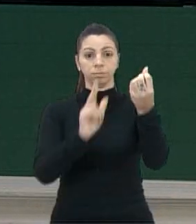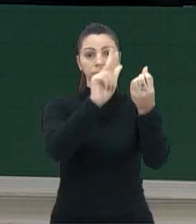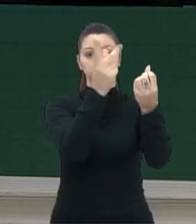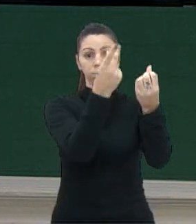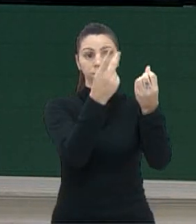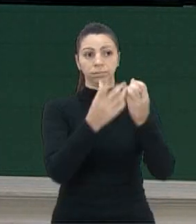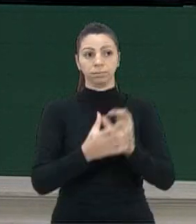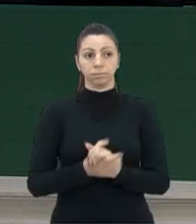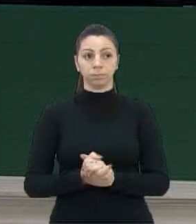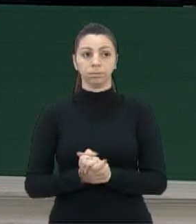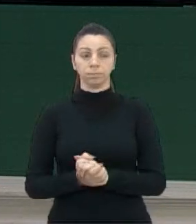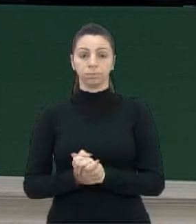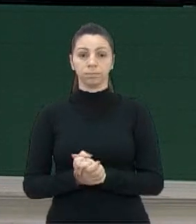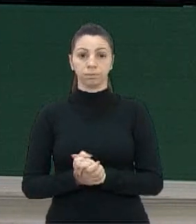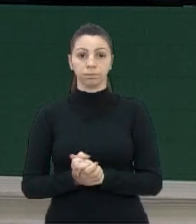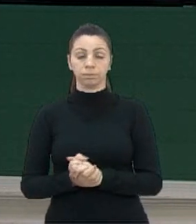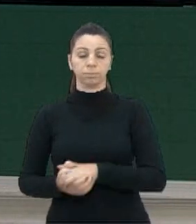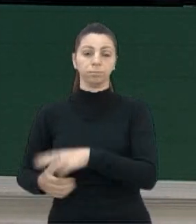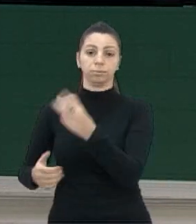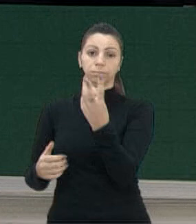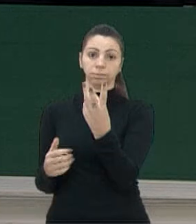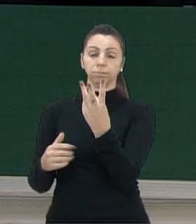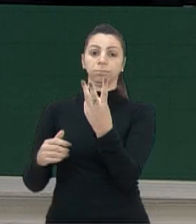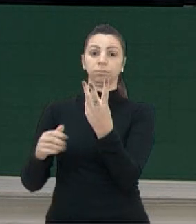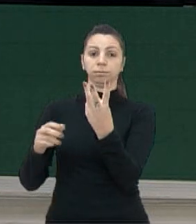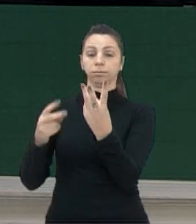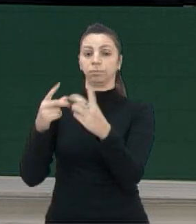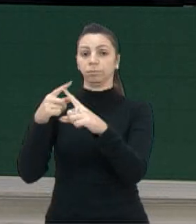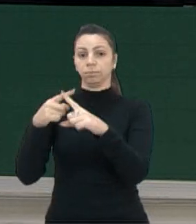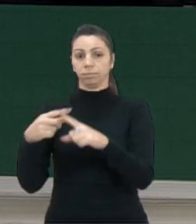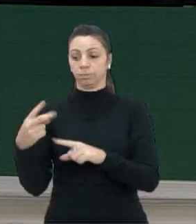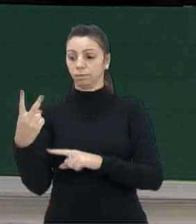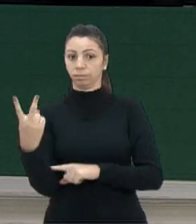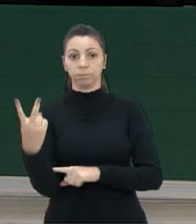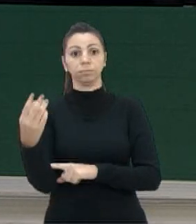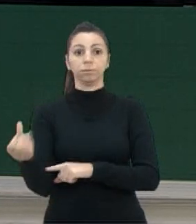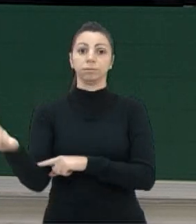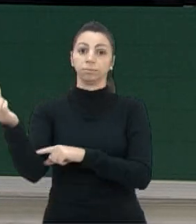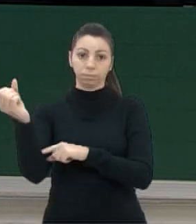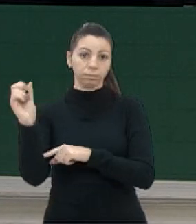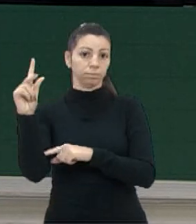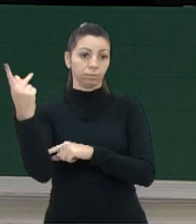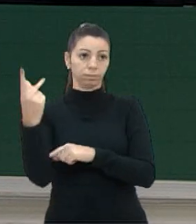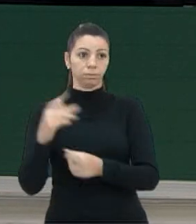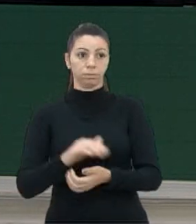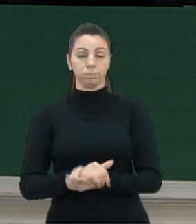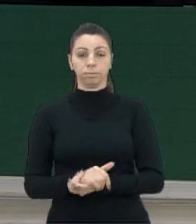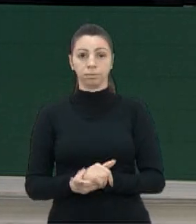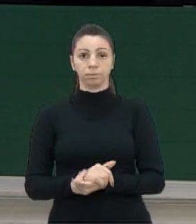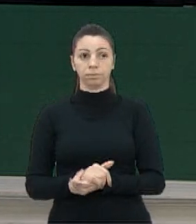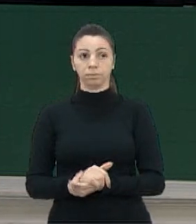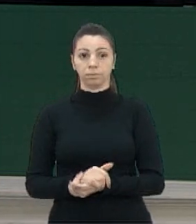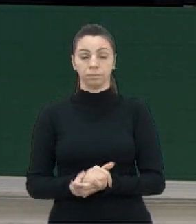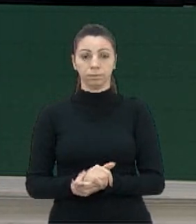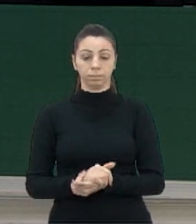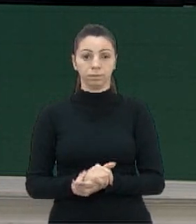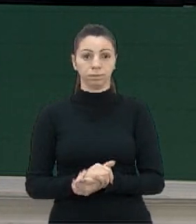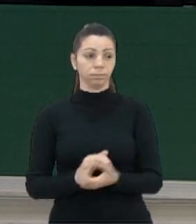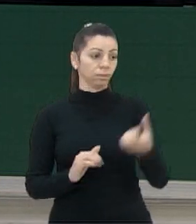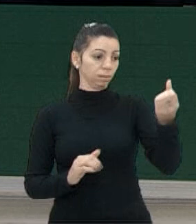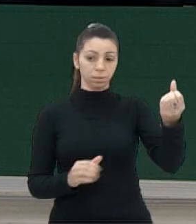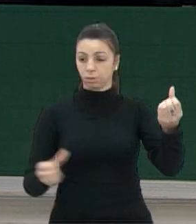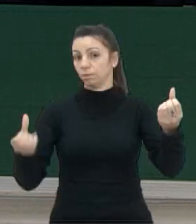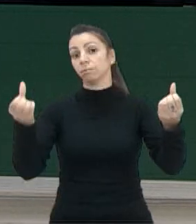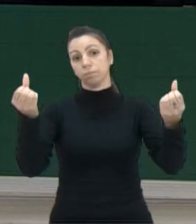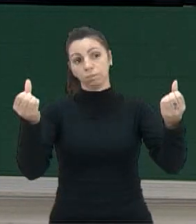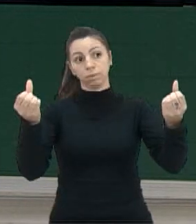tenho 3, 3 vezes 2, 6 hidrogênios. Então, eu tenho 6 nesse composto aqui, 6 hidrogênios e 6 lá no outro. No